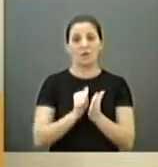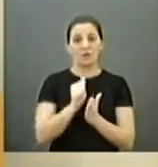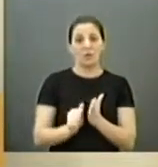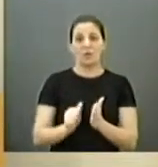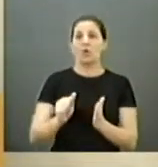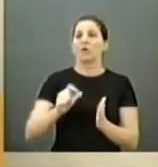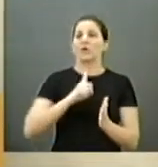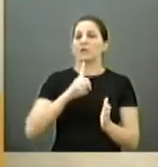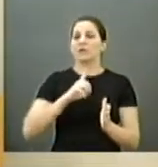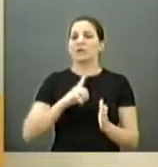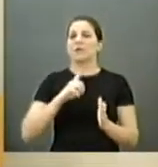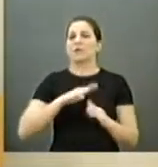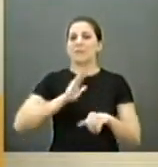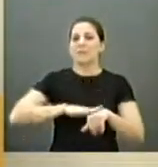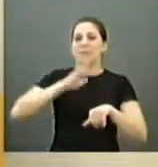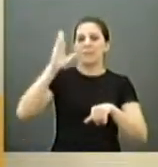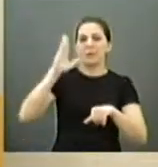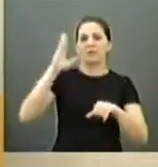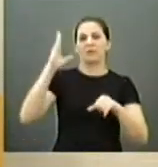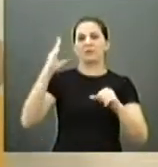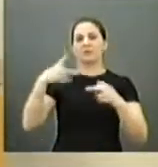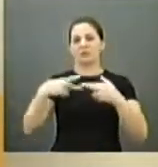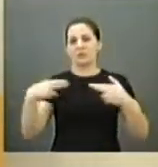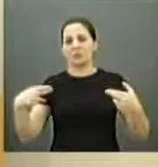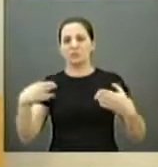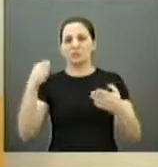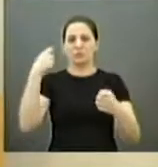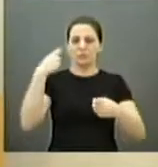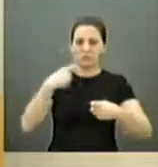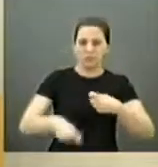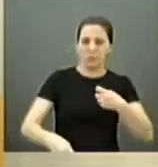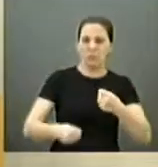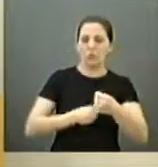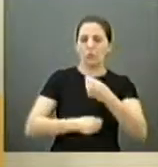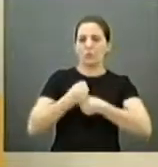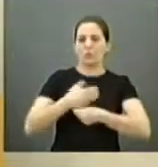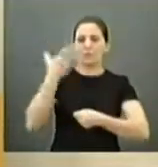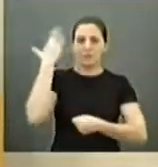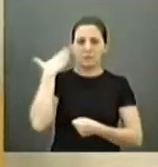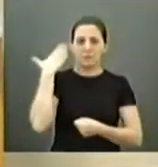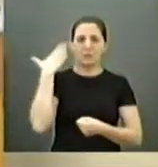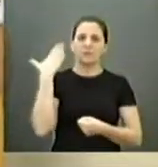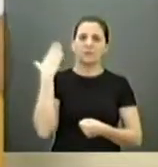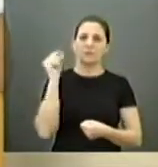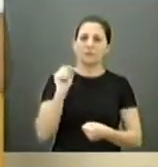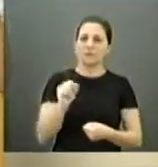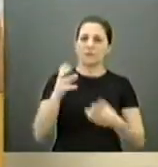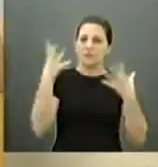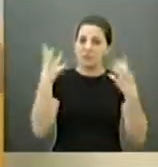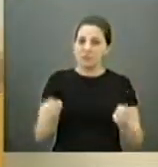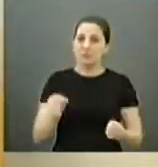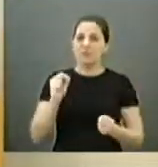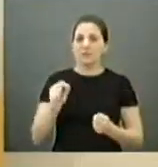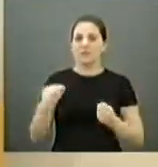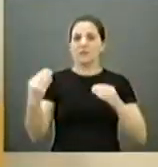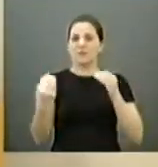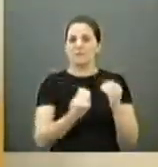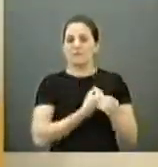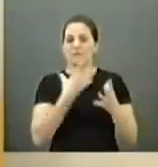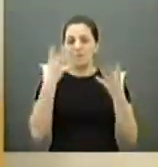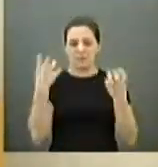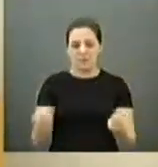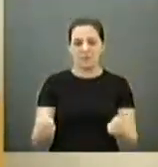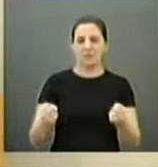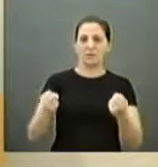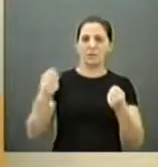gente também teve um aumento nos casos de estupro ano passado. Não é possível permitir, mais um minuto por favor, permitir conviver e aceitar